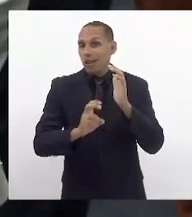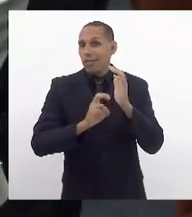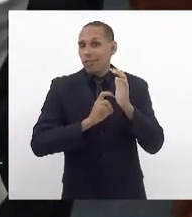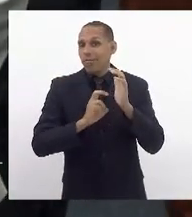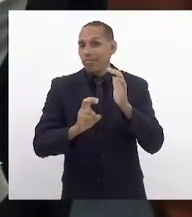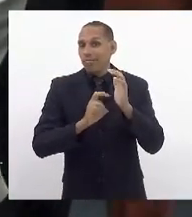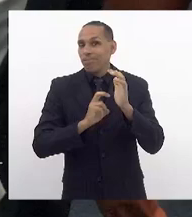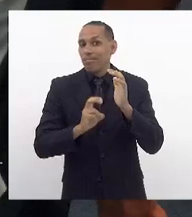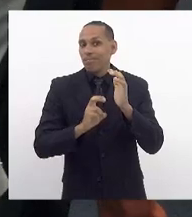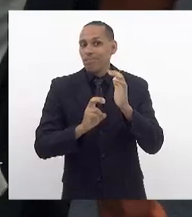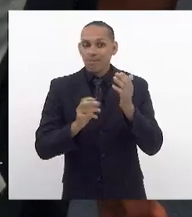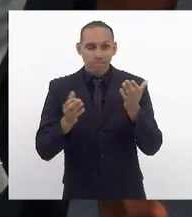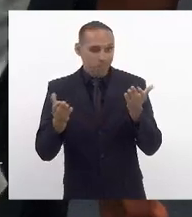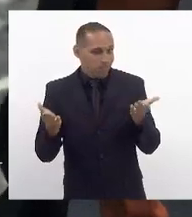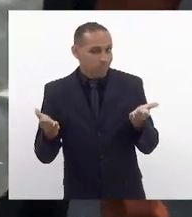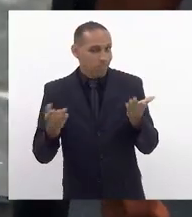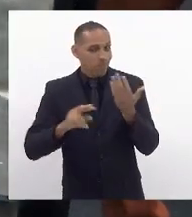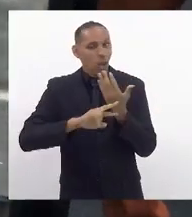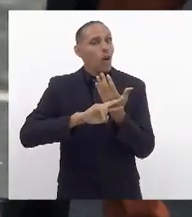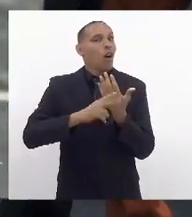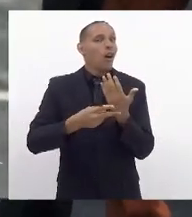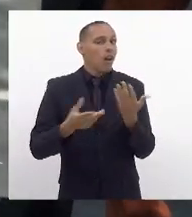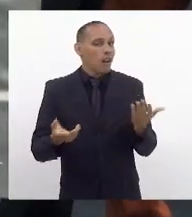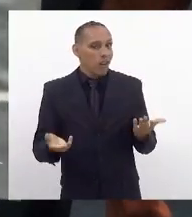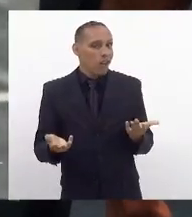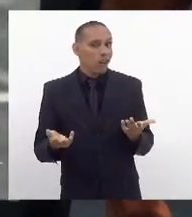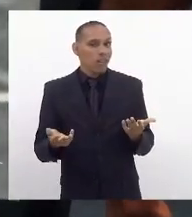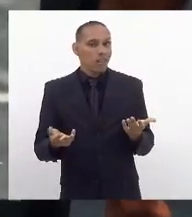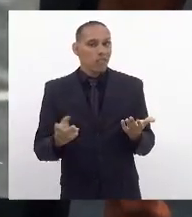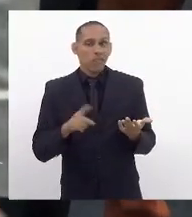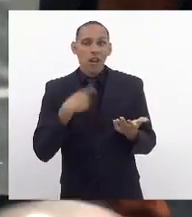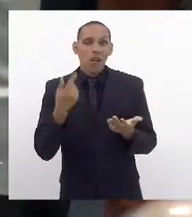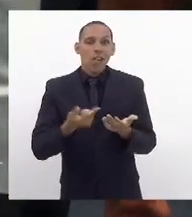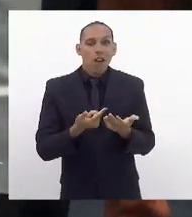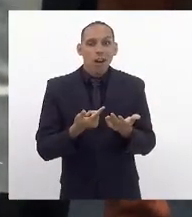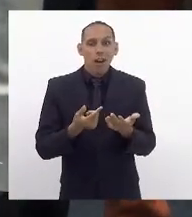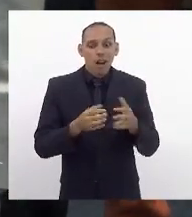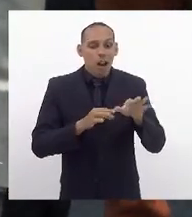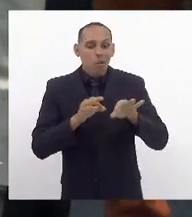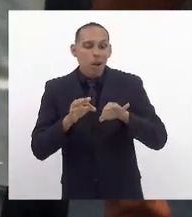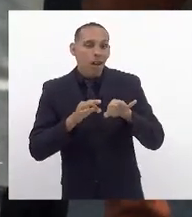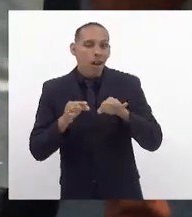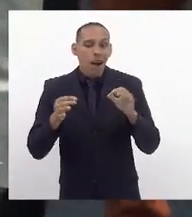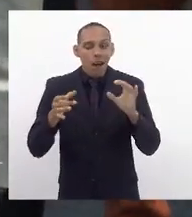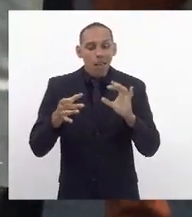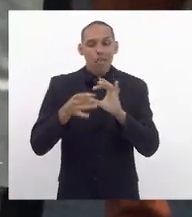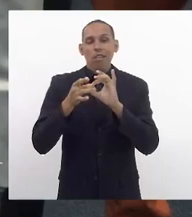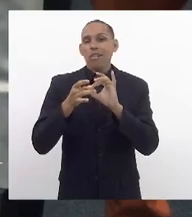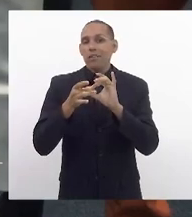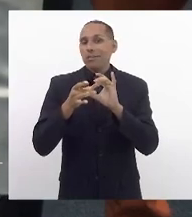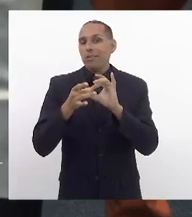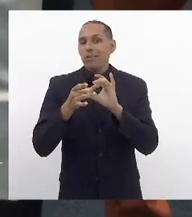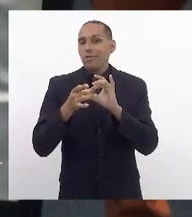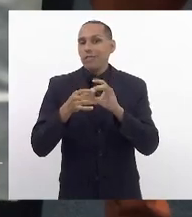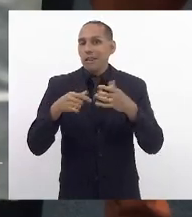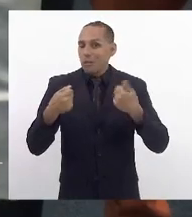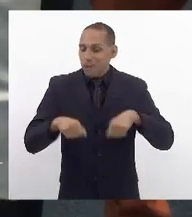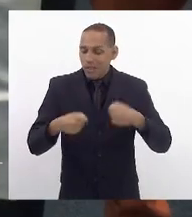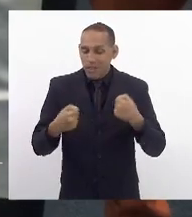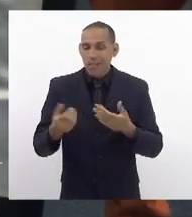Por via de consequência, a gente trata de associar esse tema à demanda que